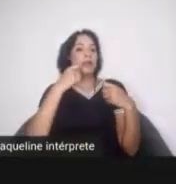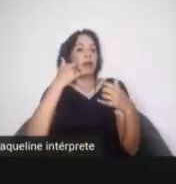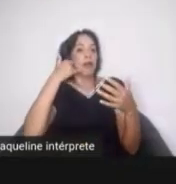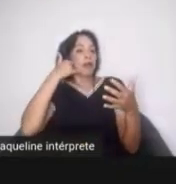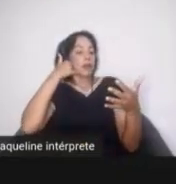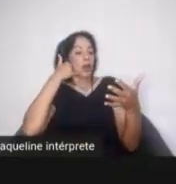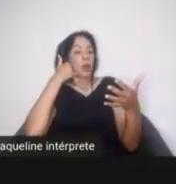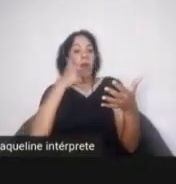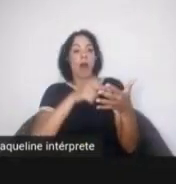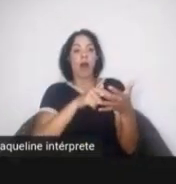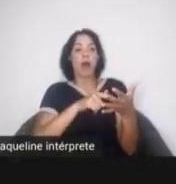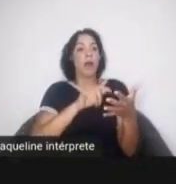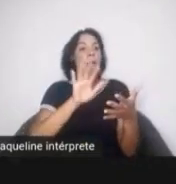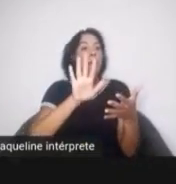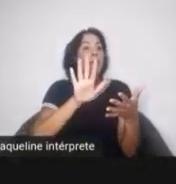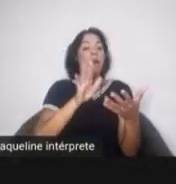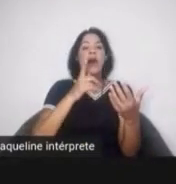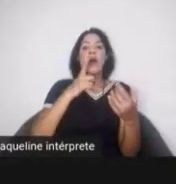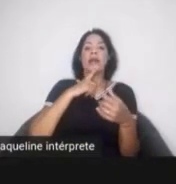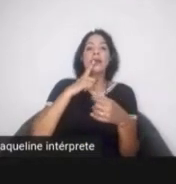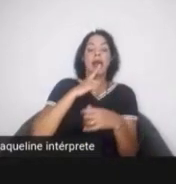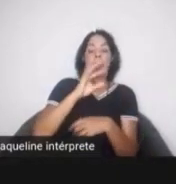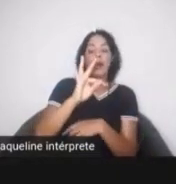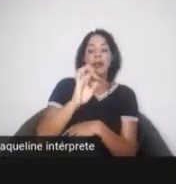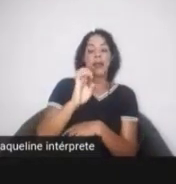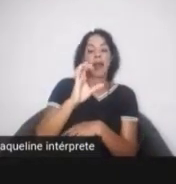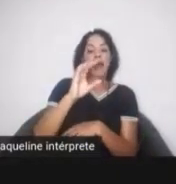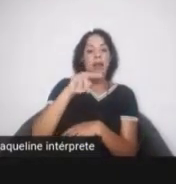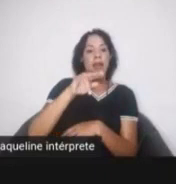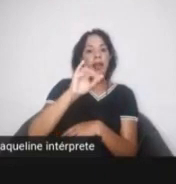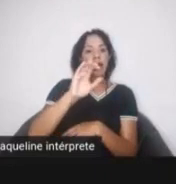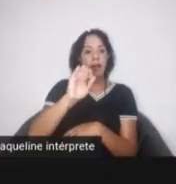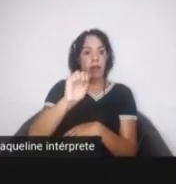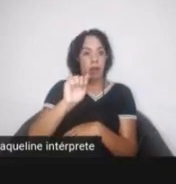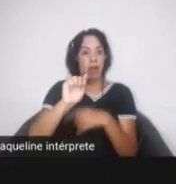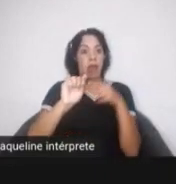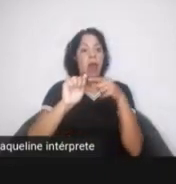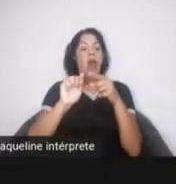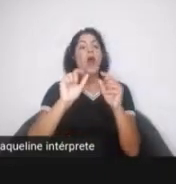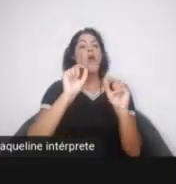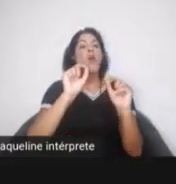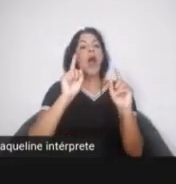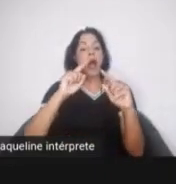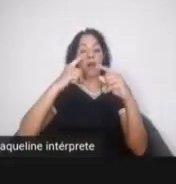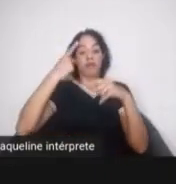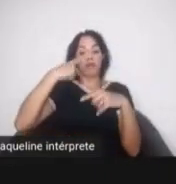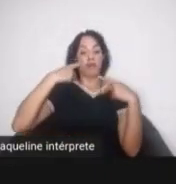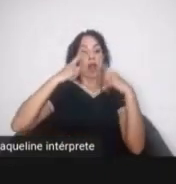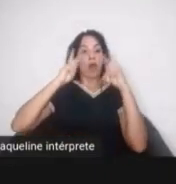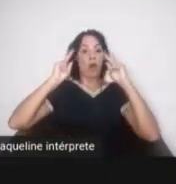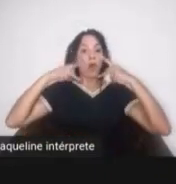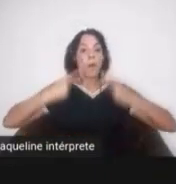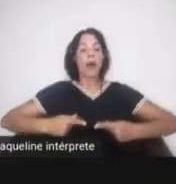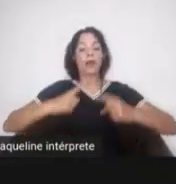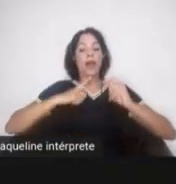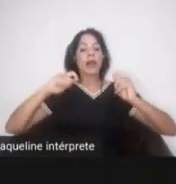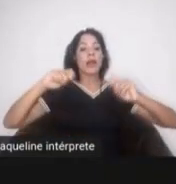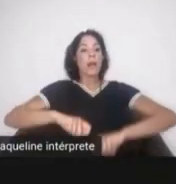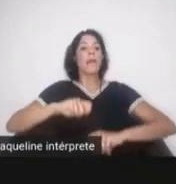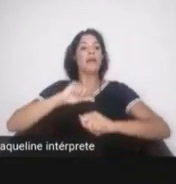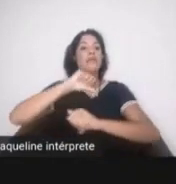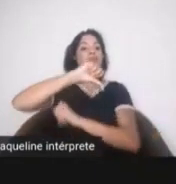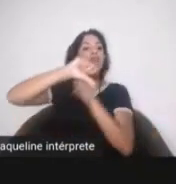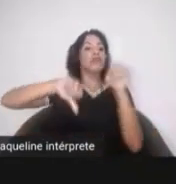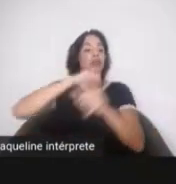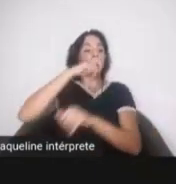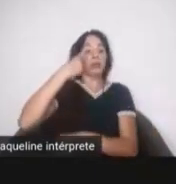a técnica é a capacidade que o ser humano tem de transformar o mundo. Tem um